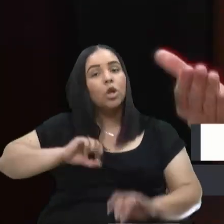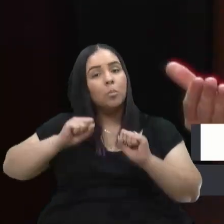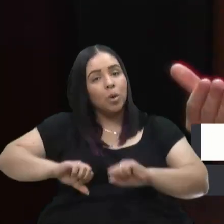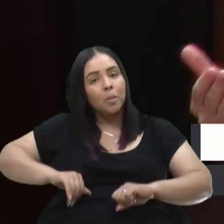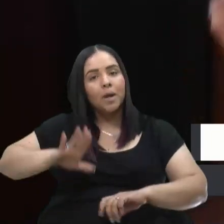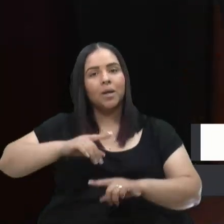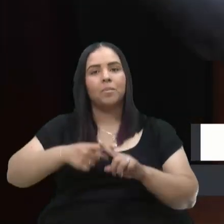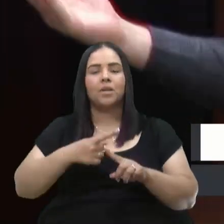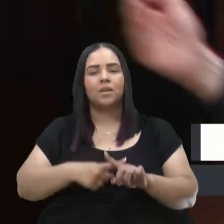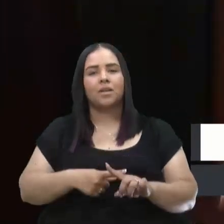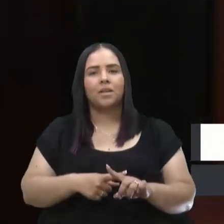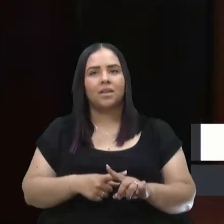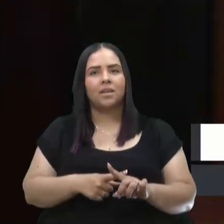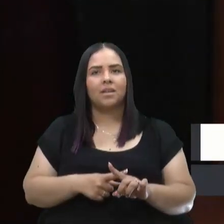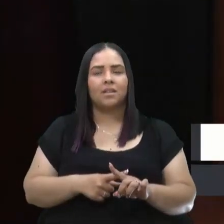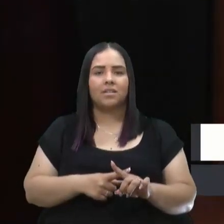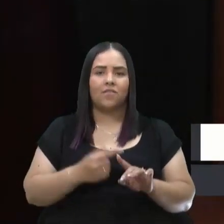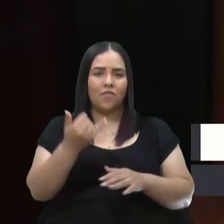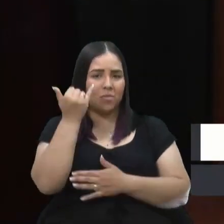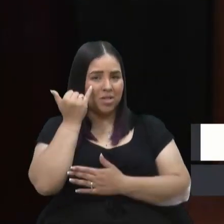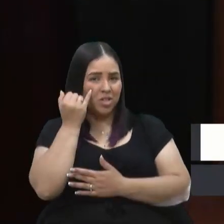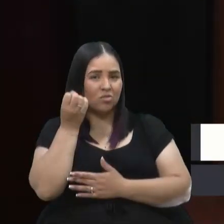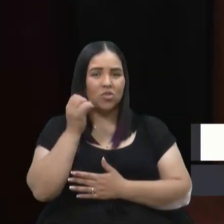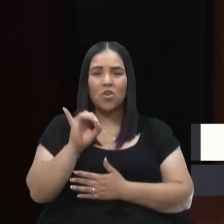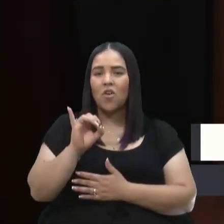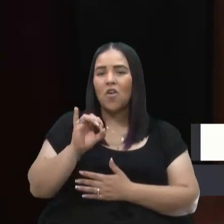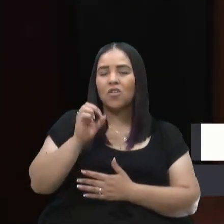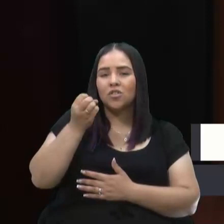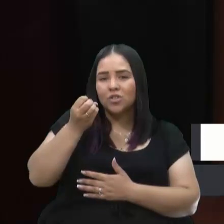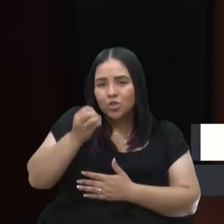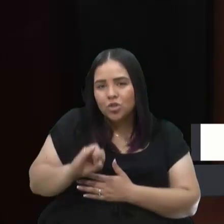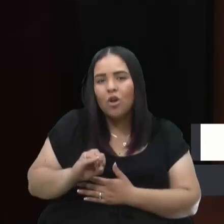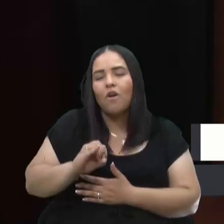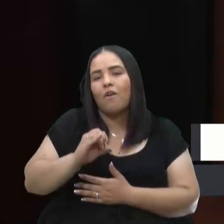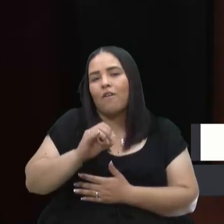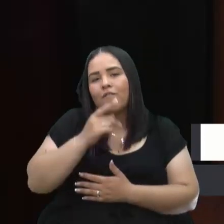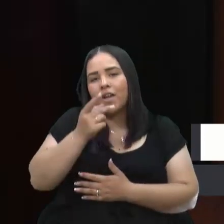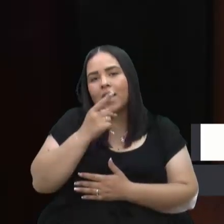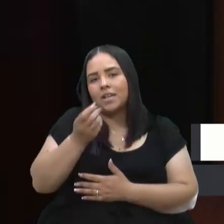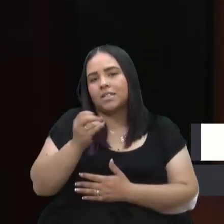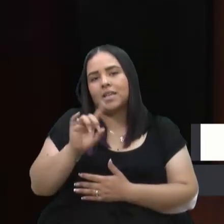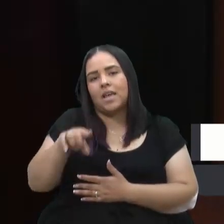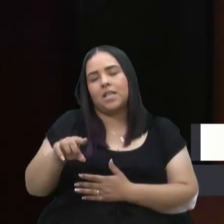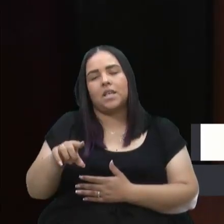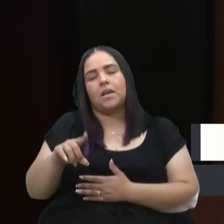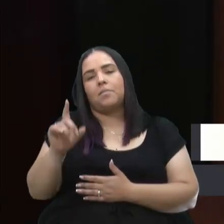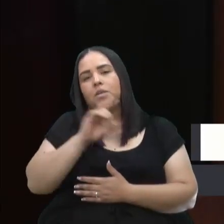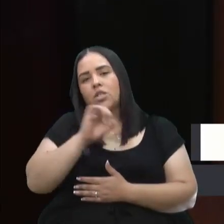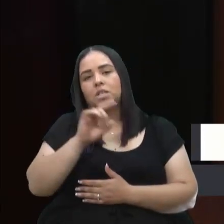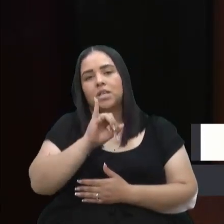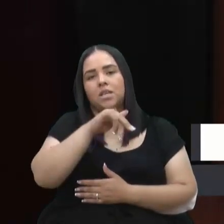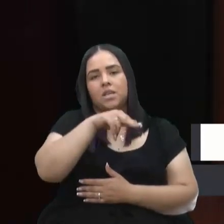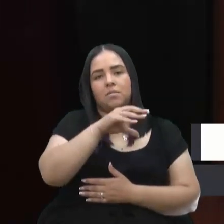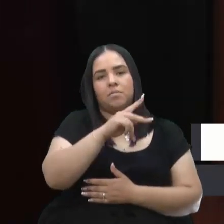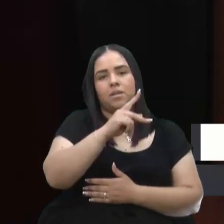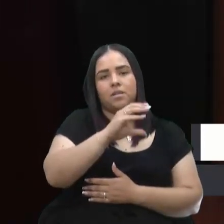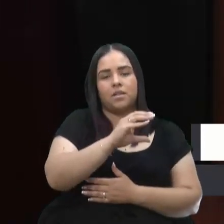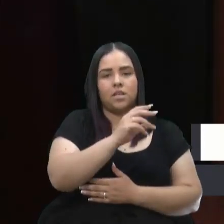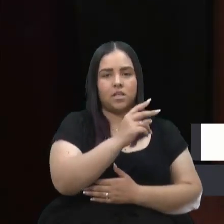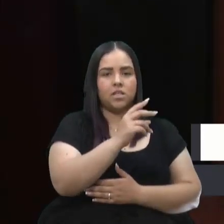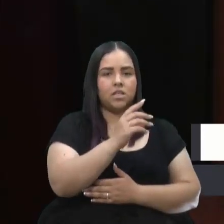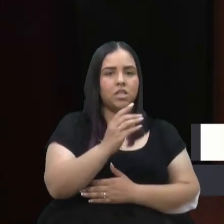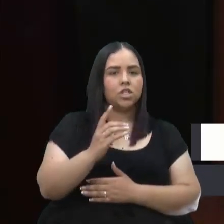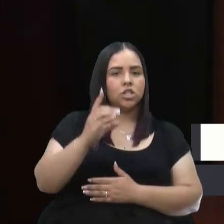tem argumentos quem é da mentira. Vamos lá, INPC. Dilma